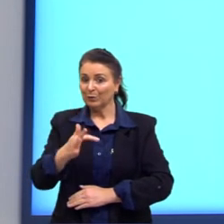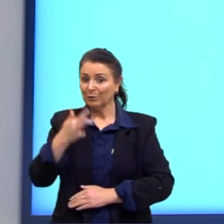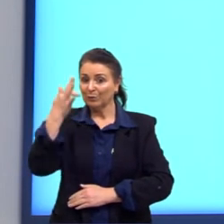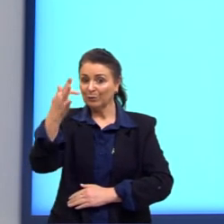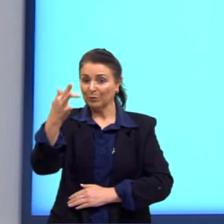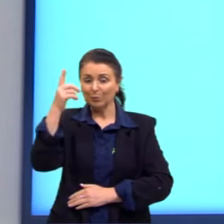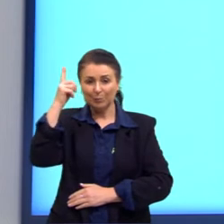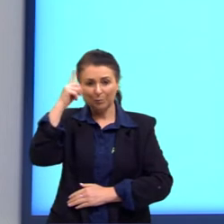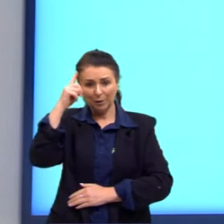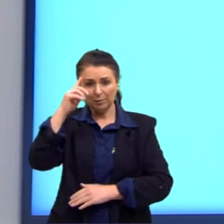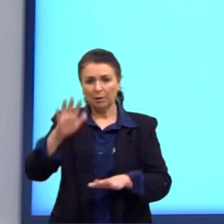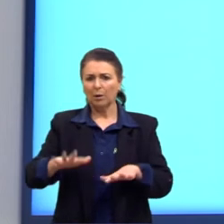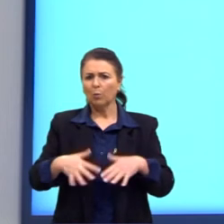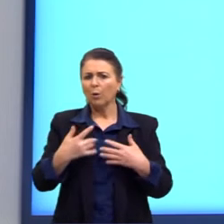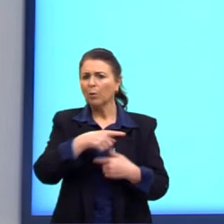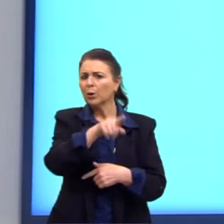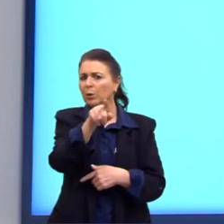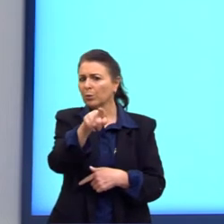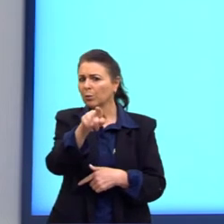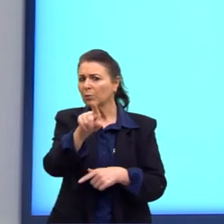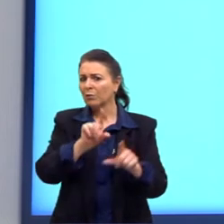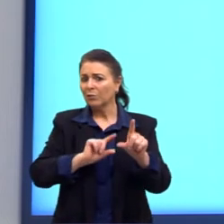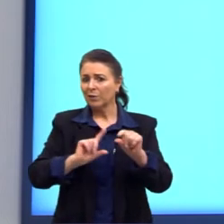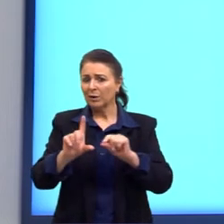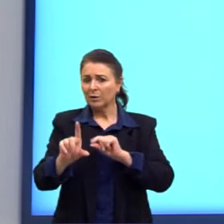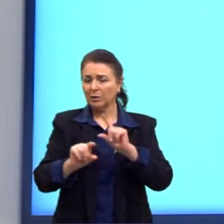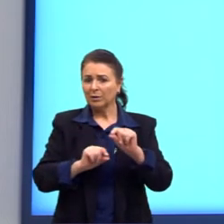qual que vocês escolhem